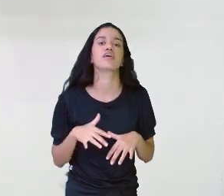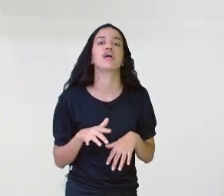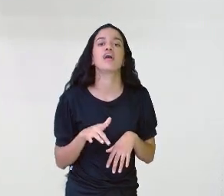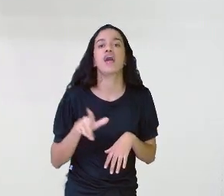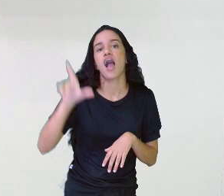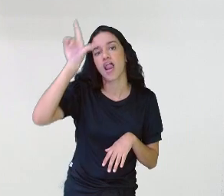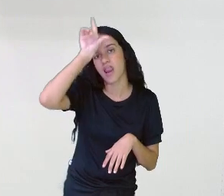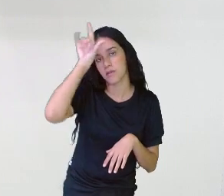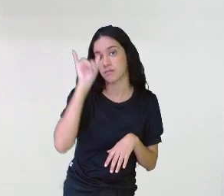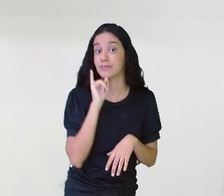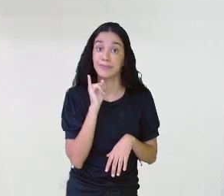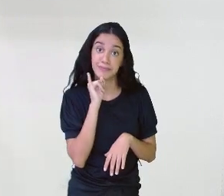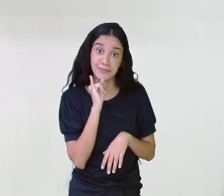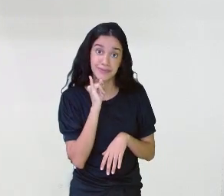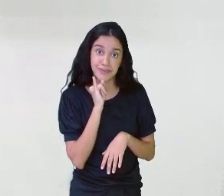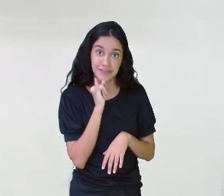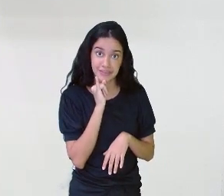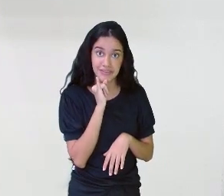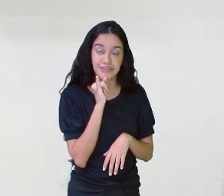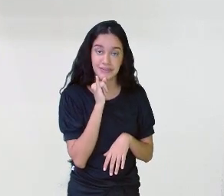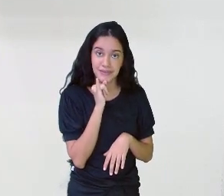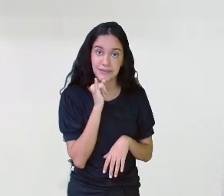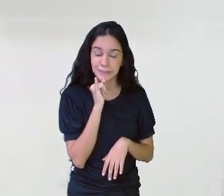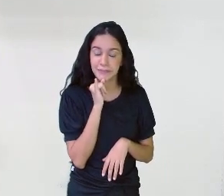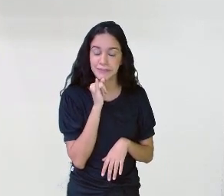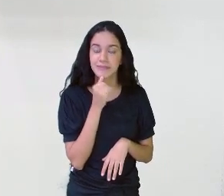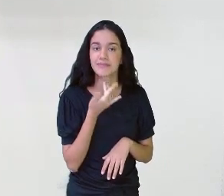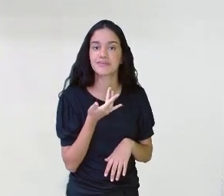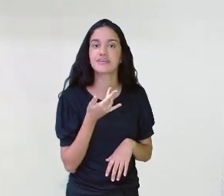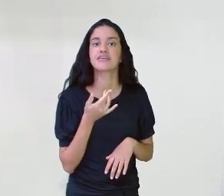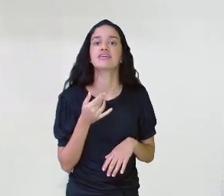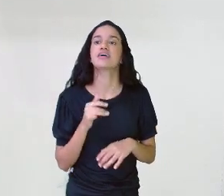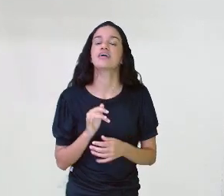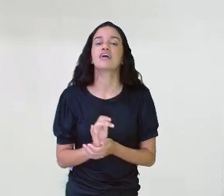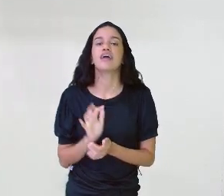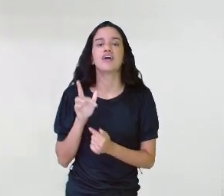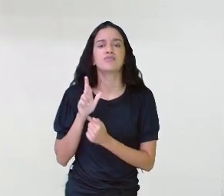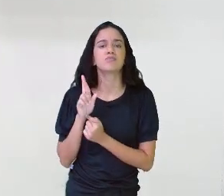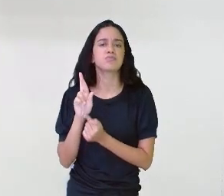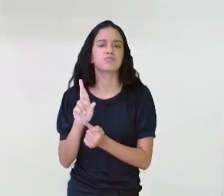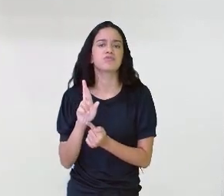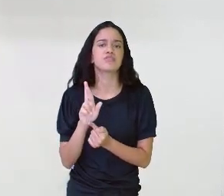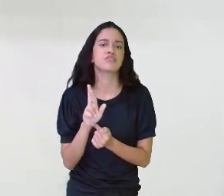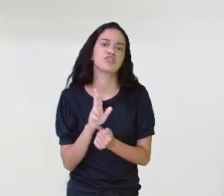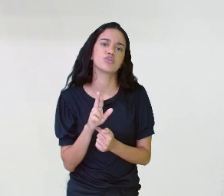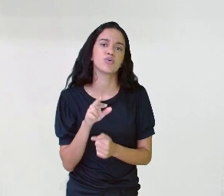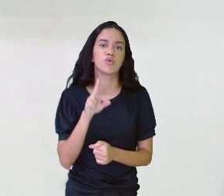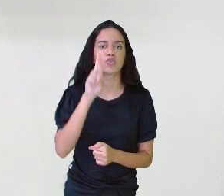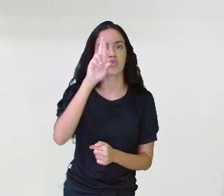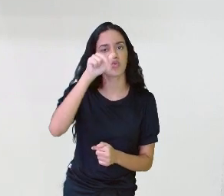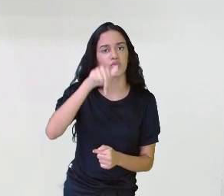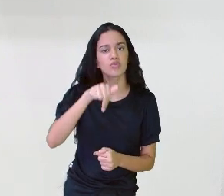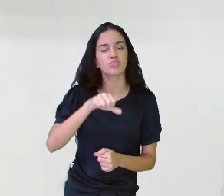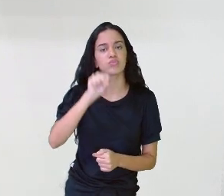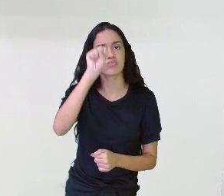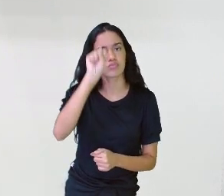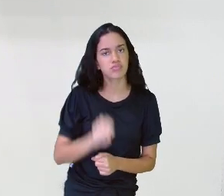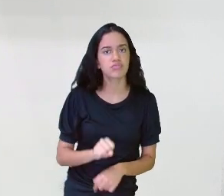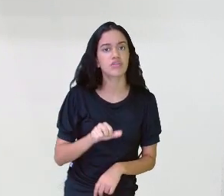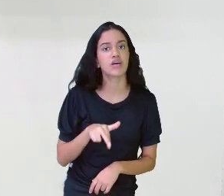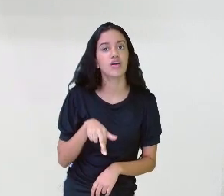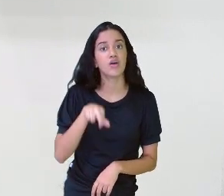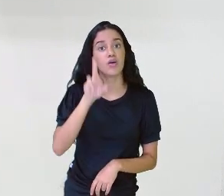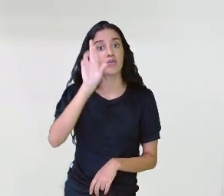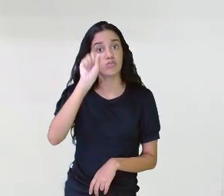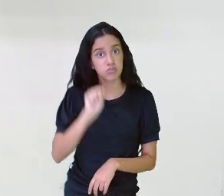alemães, por exemplo, é uma grande representação. Lá no Rio Grande do Sul, ali pelo